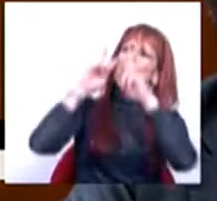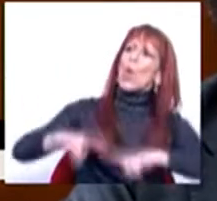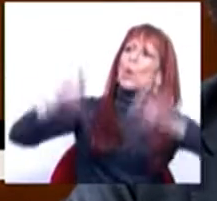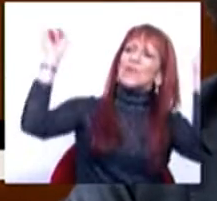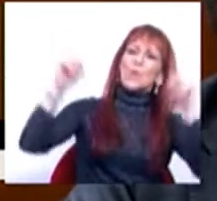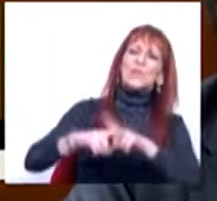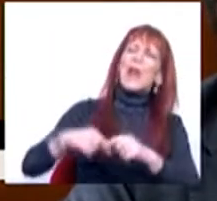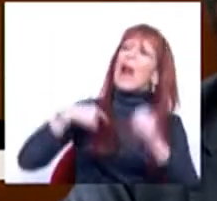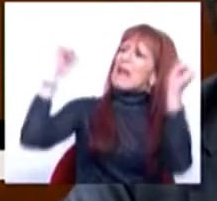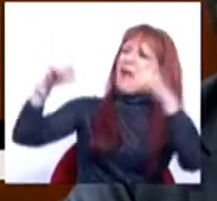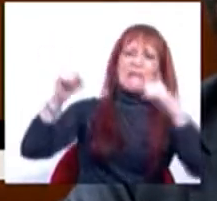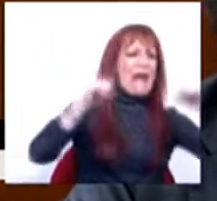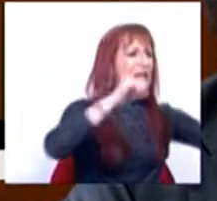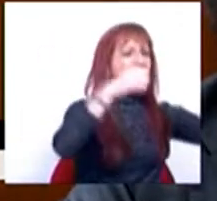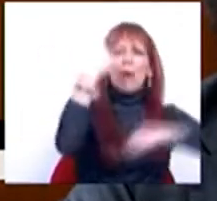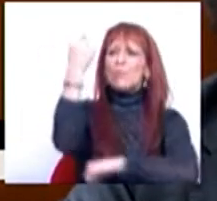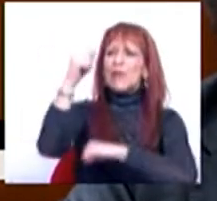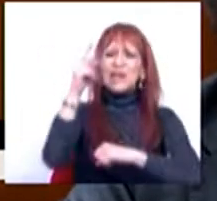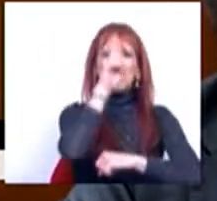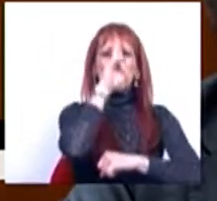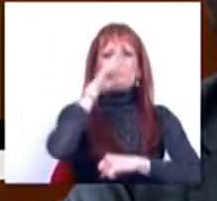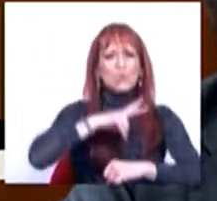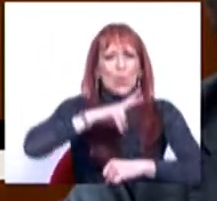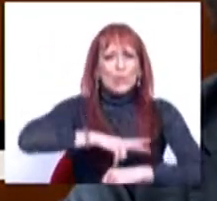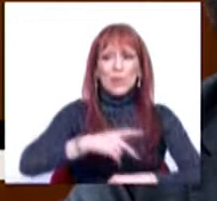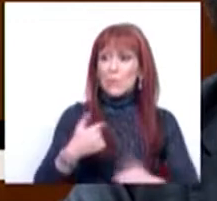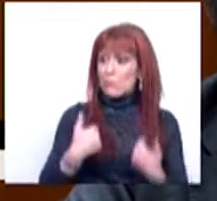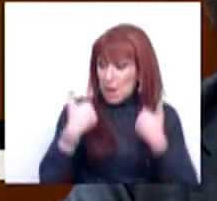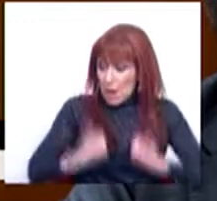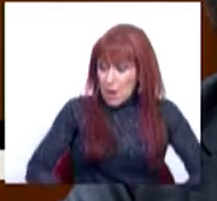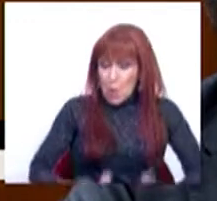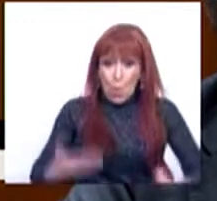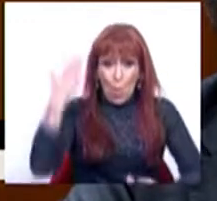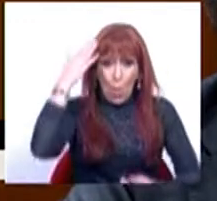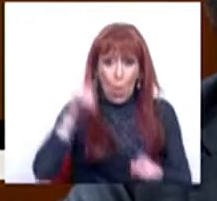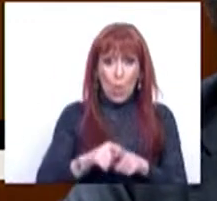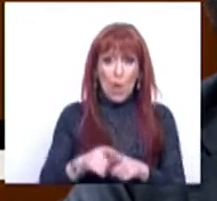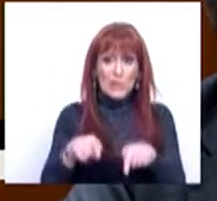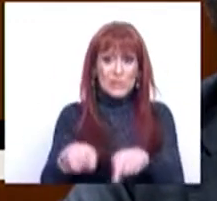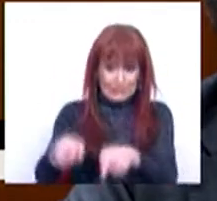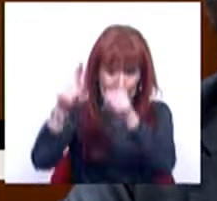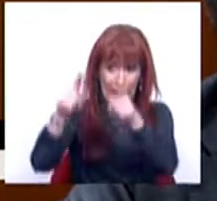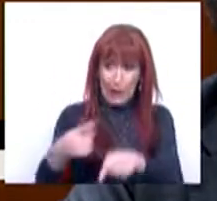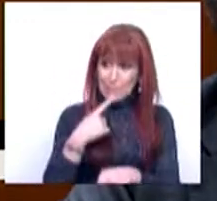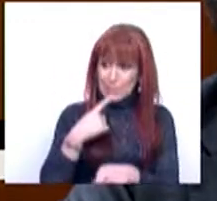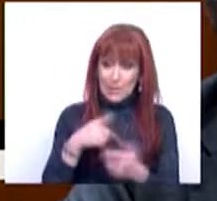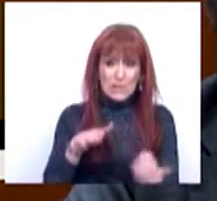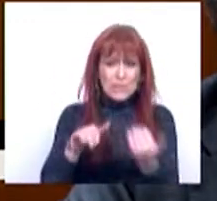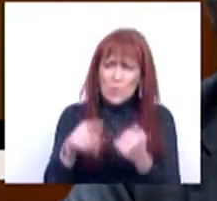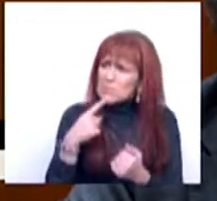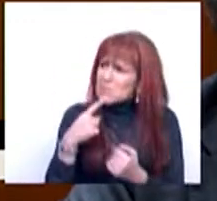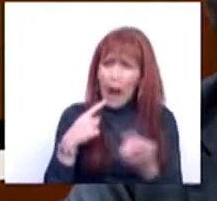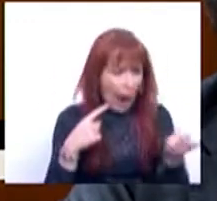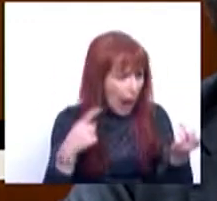encontrado entendimento nenhum nos preços de combustível em Portugal. Eu, pessoalmente, acho que basta andar na estrada para perceber que esse